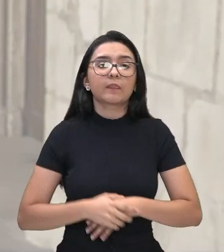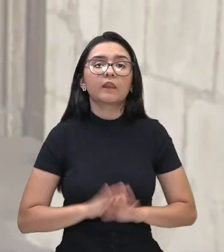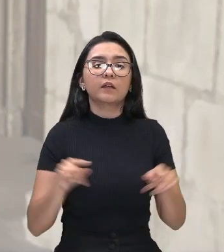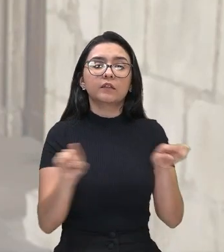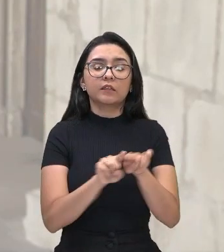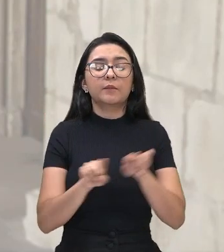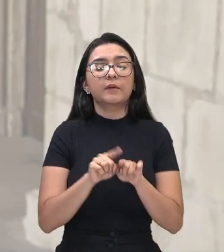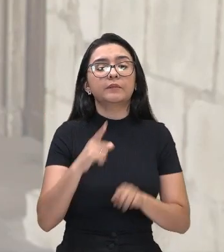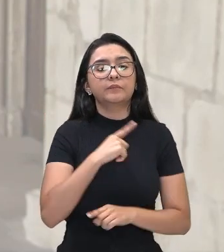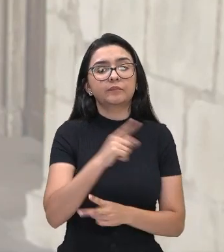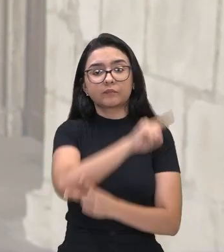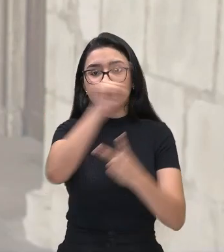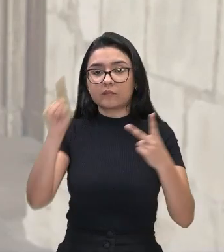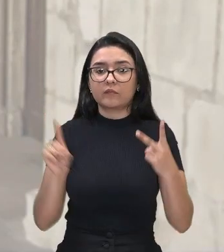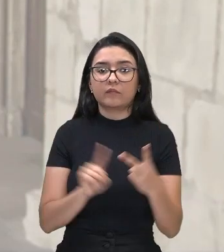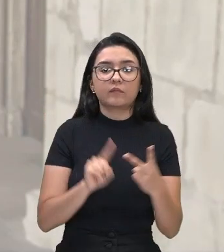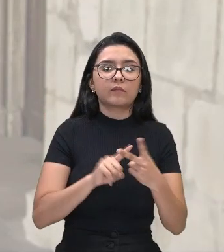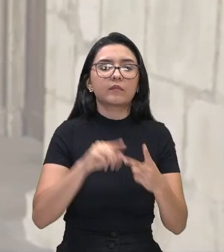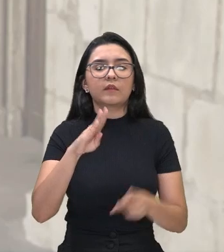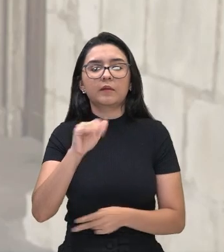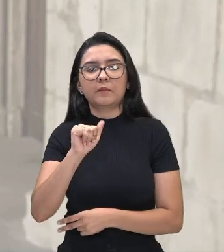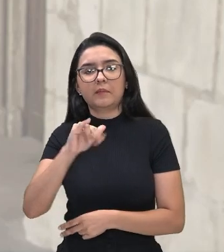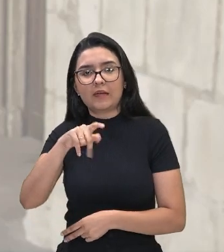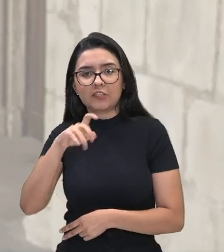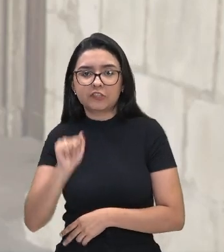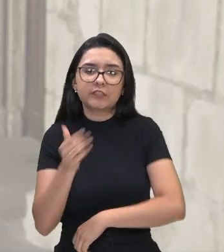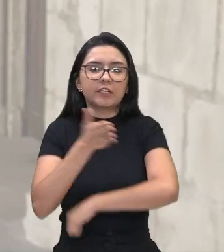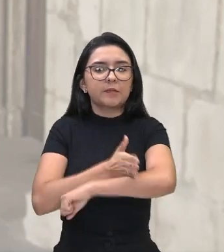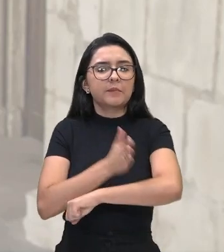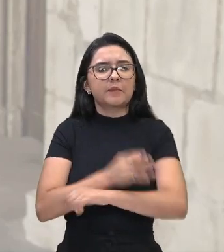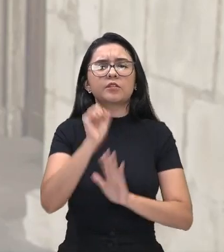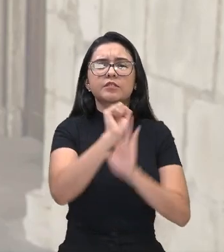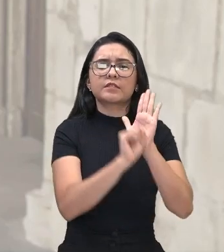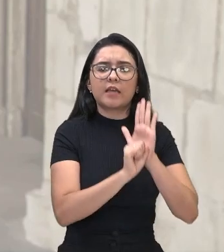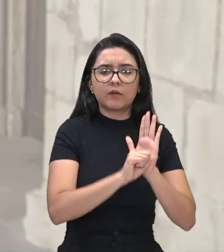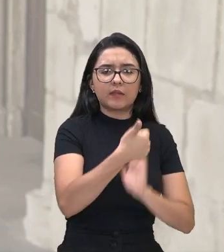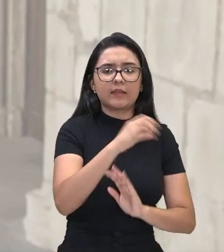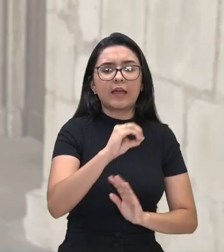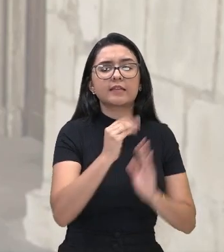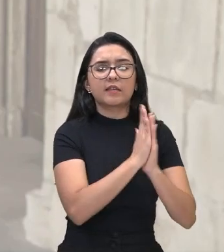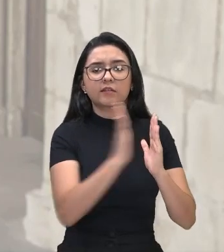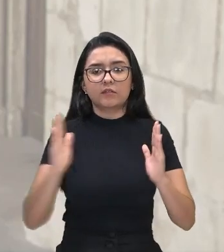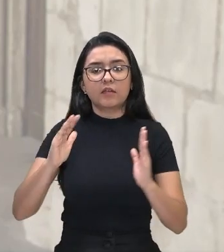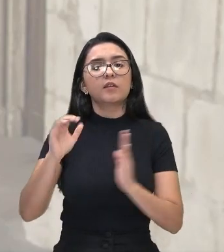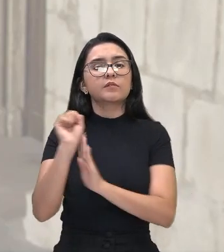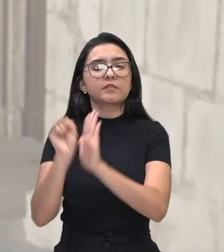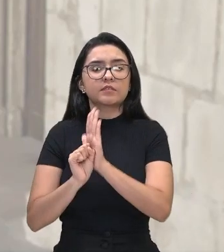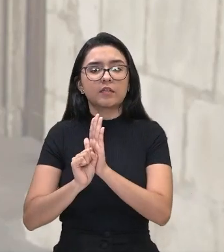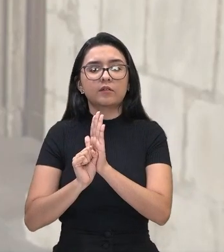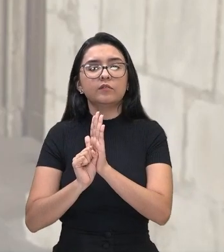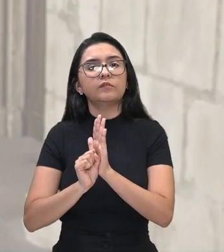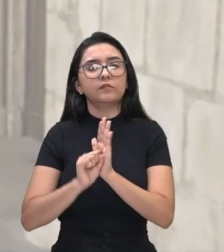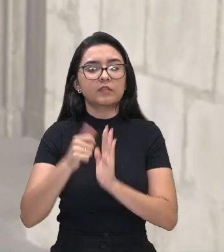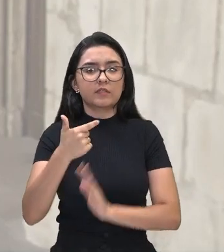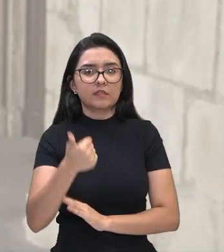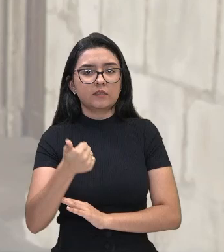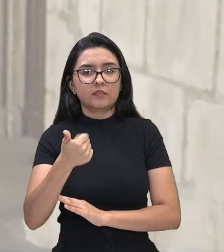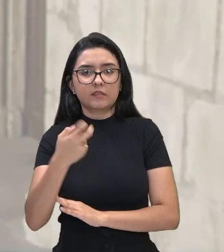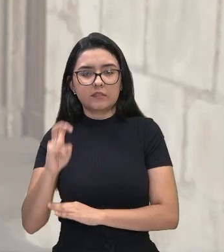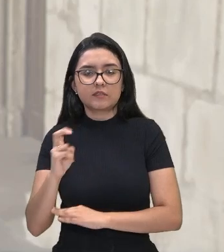gente tem a chamada Baixa Idade Média, que vai do século X até o século